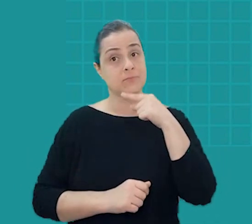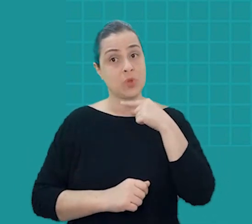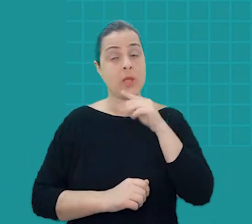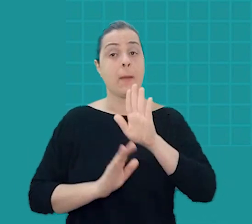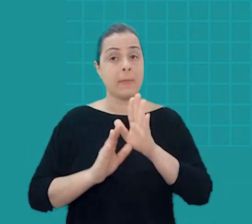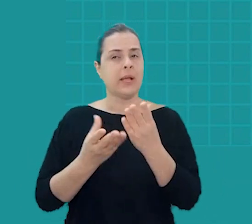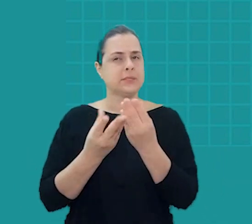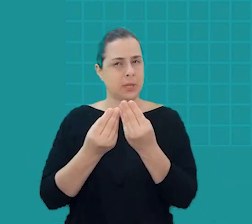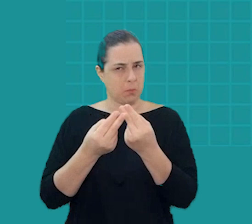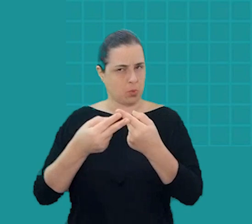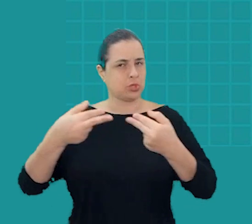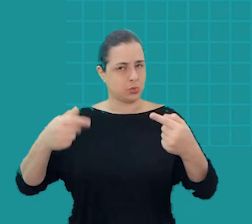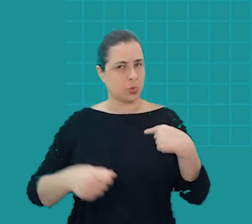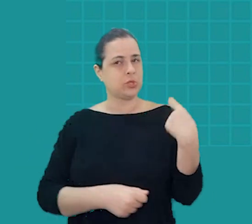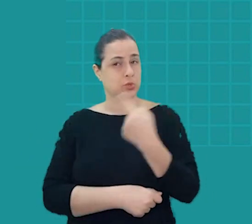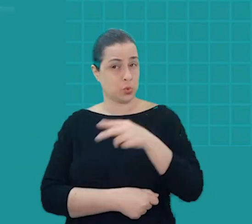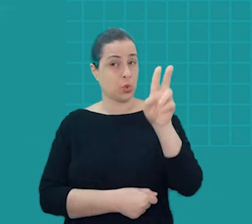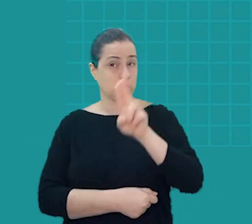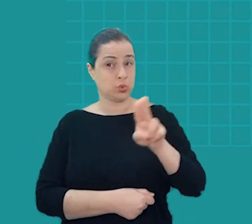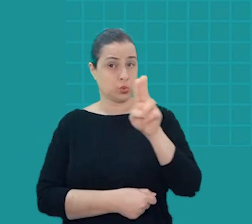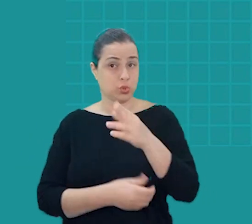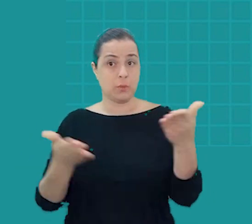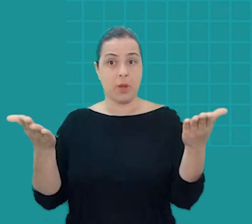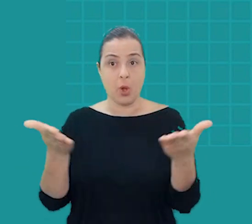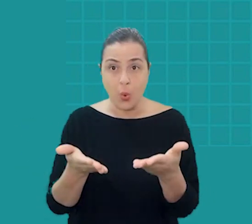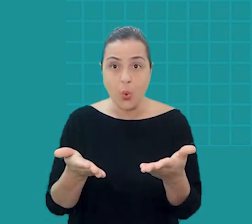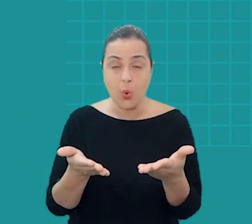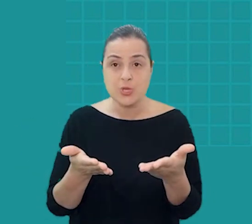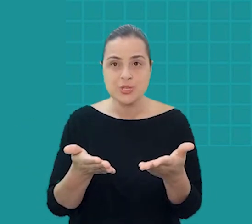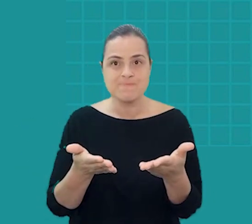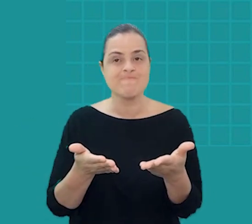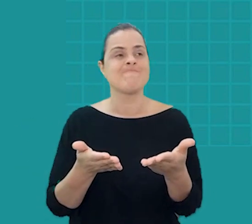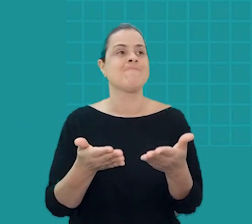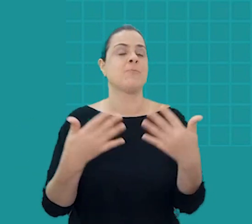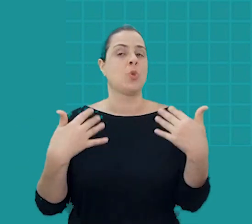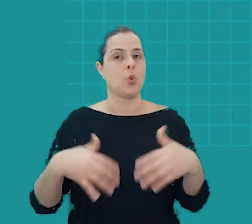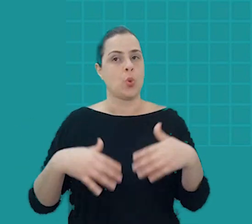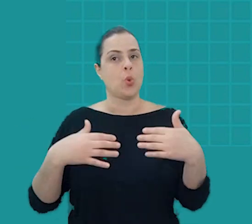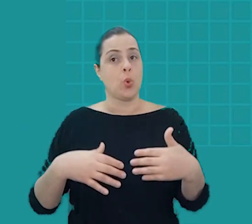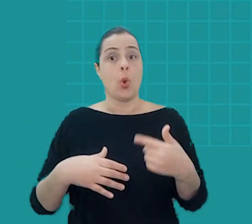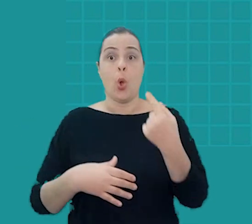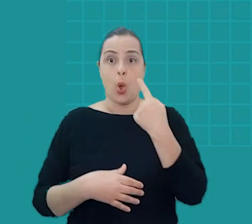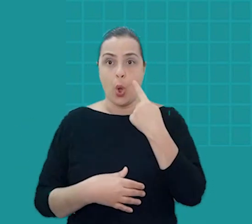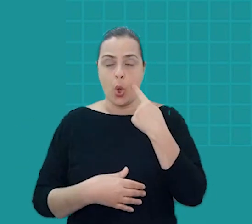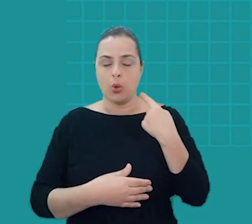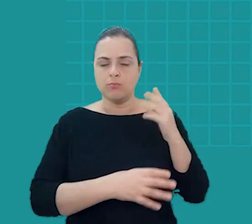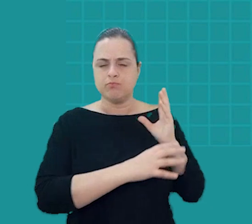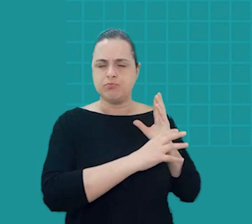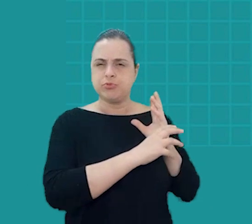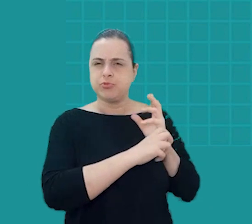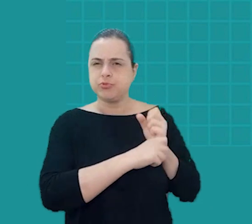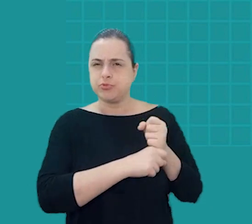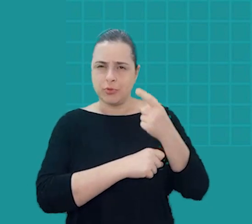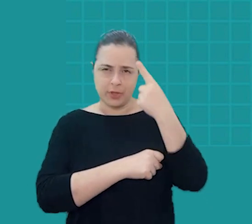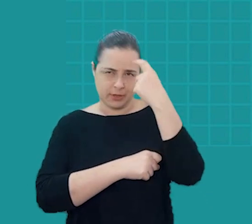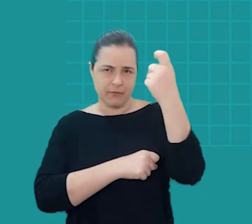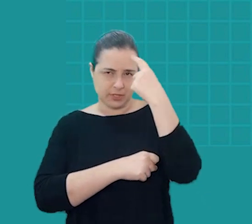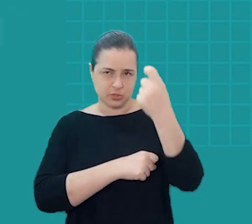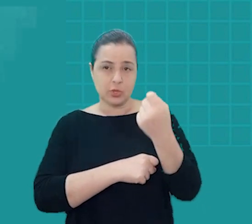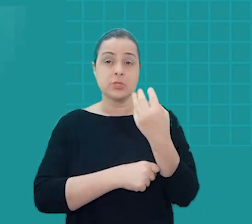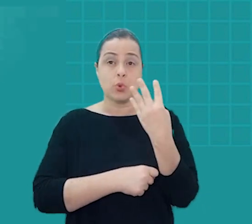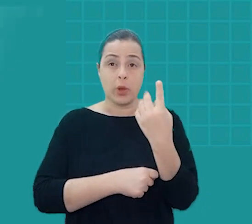acabou se conhecendo, justamente até para ensinar e mover esse mundo com a questão